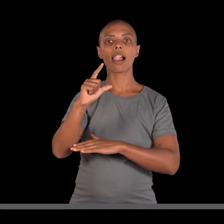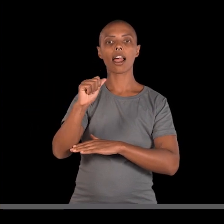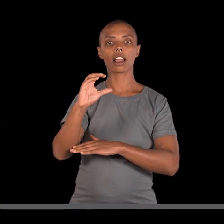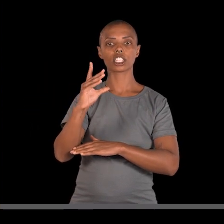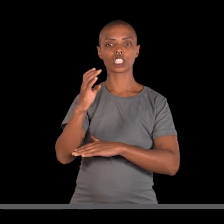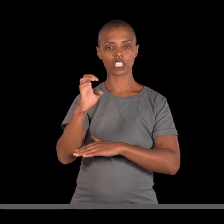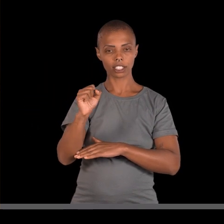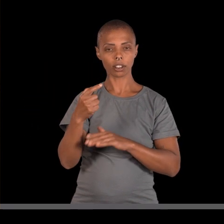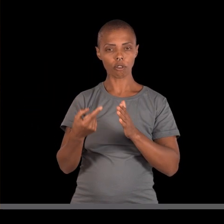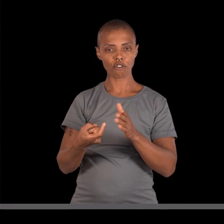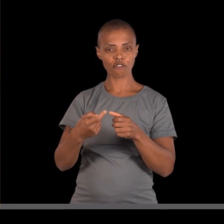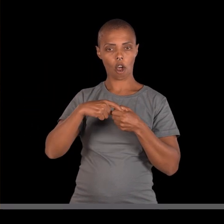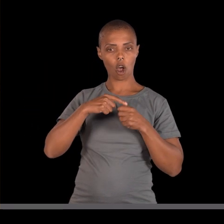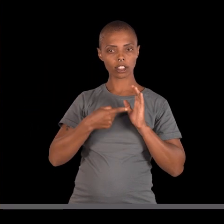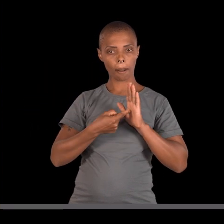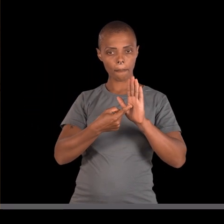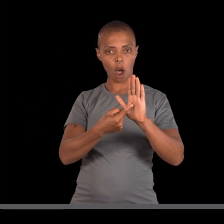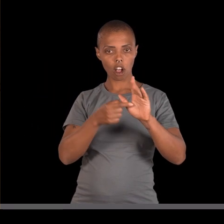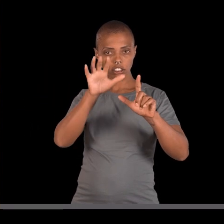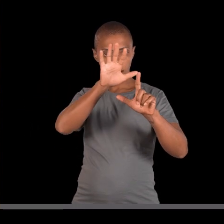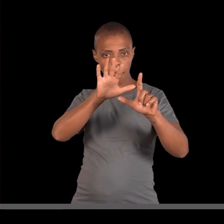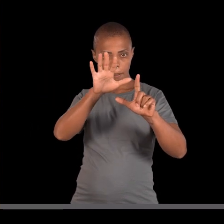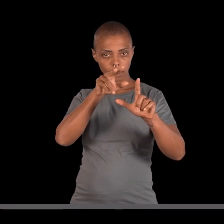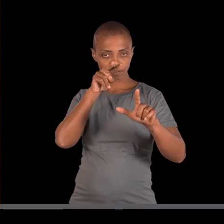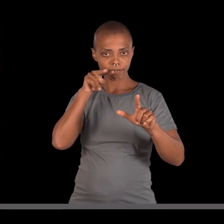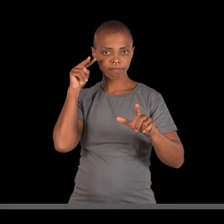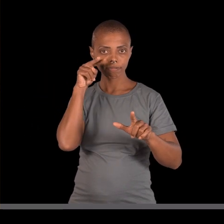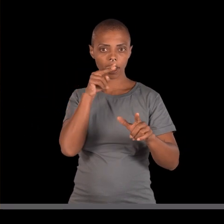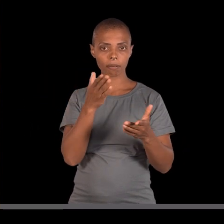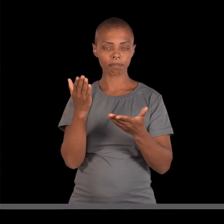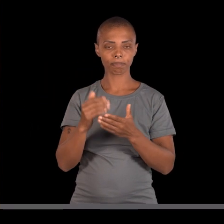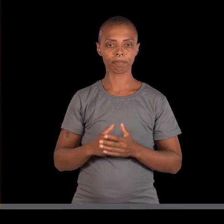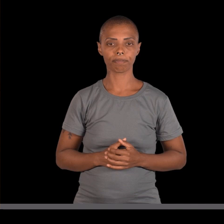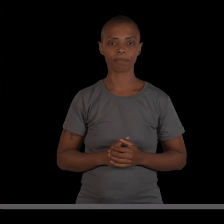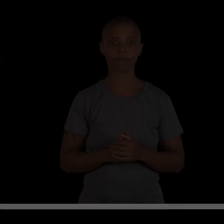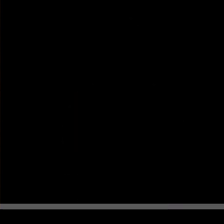Apalaches. Se eu for observar aqui, deixa eu voltar.